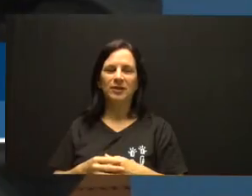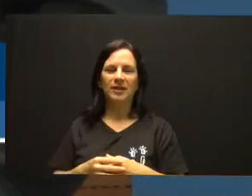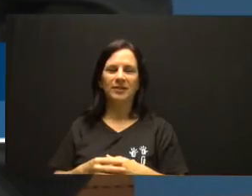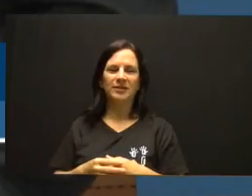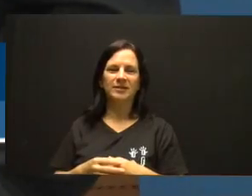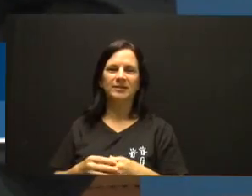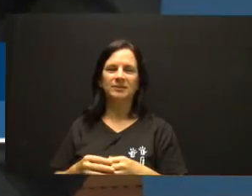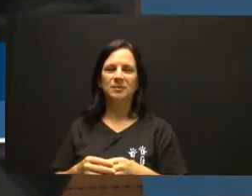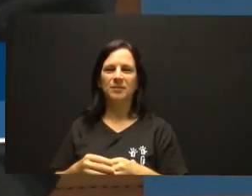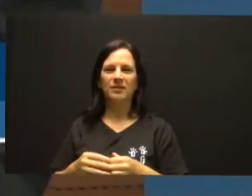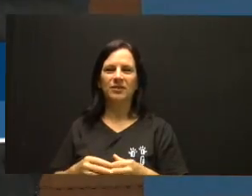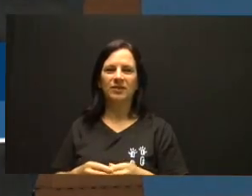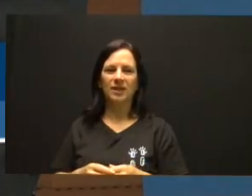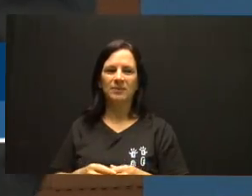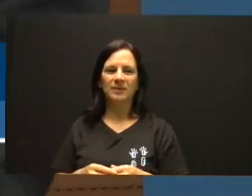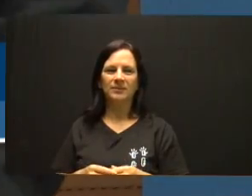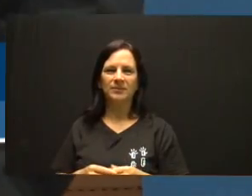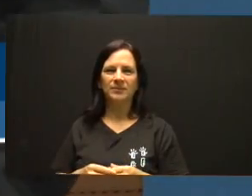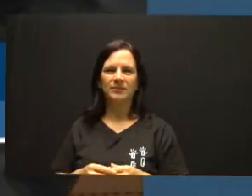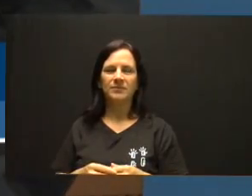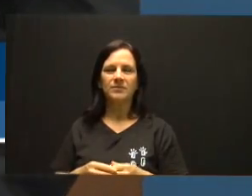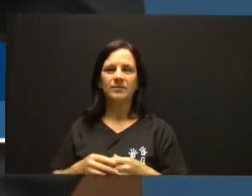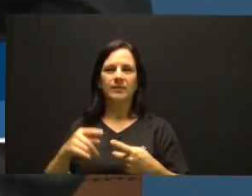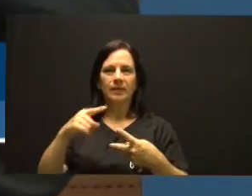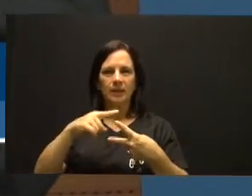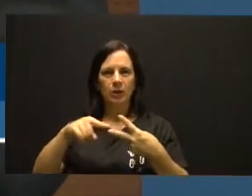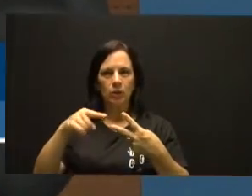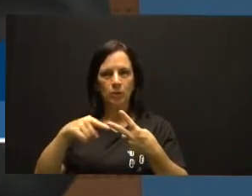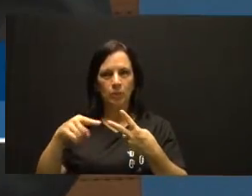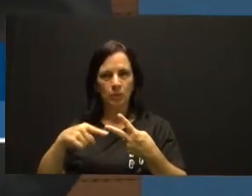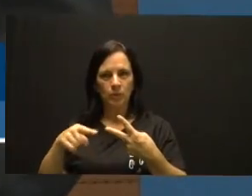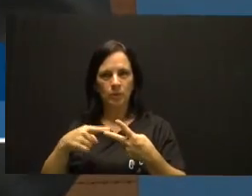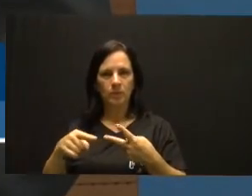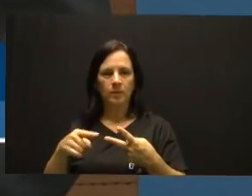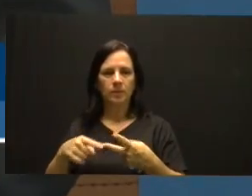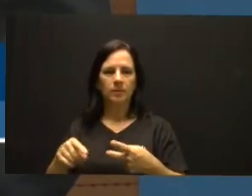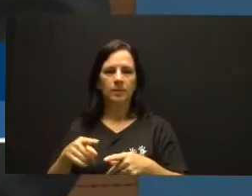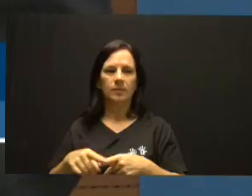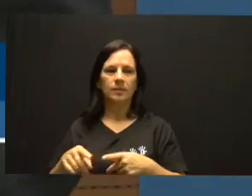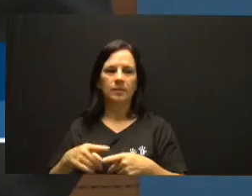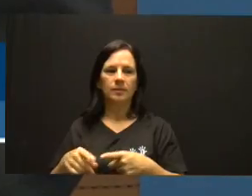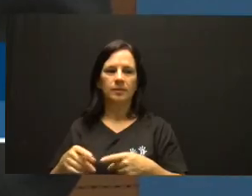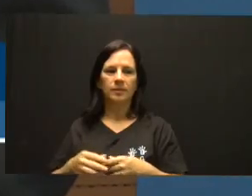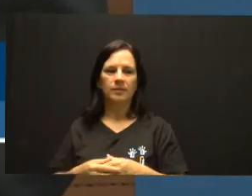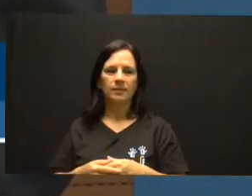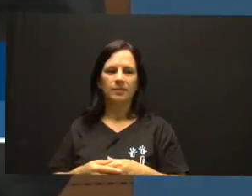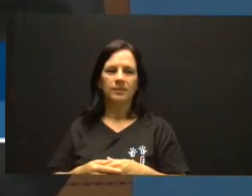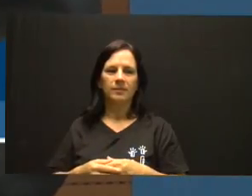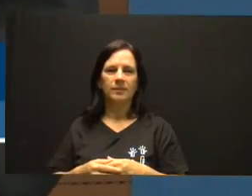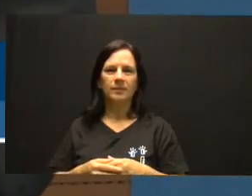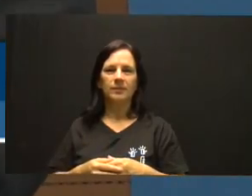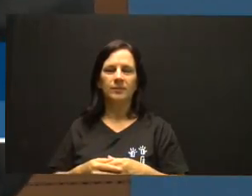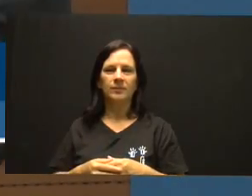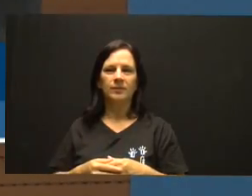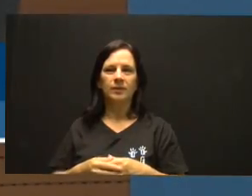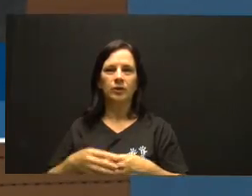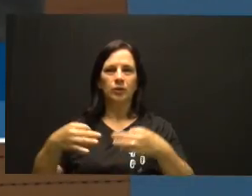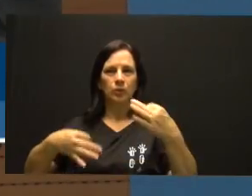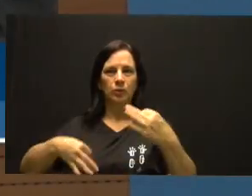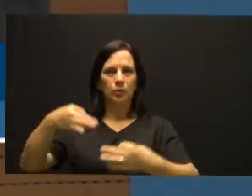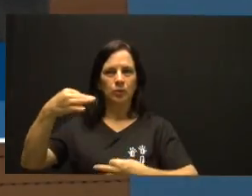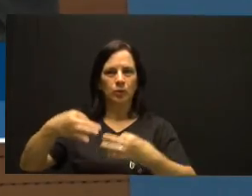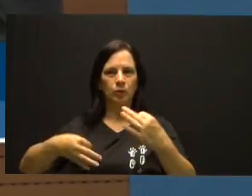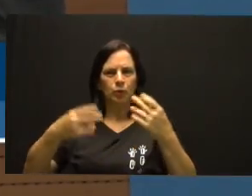abordar dois assuntos que, por uma questão de justiça e